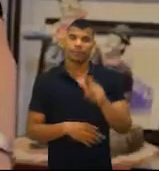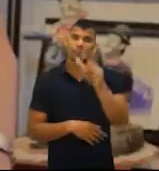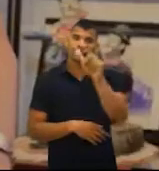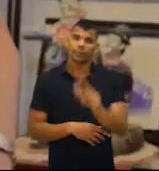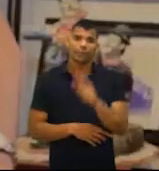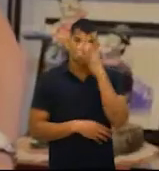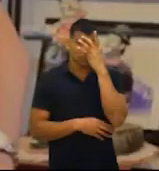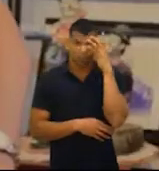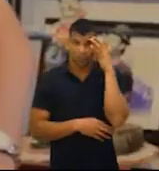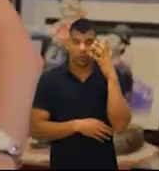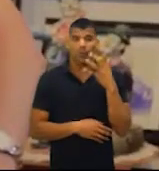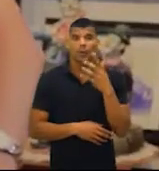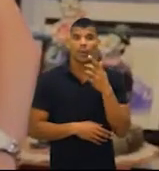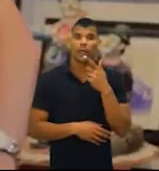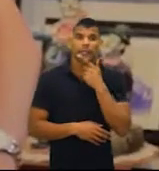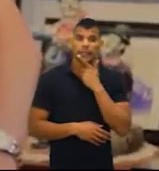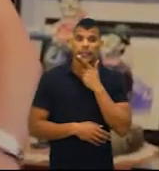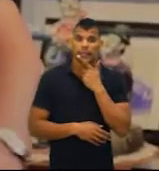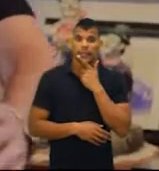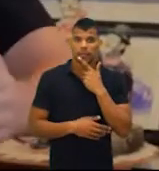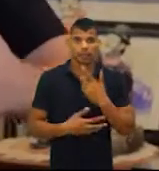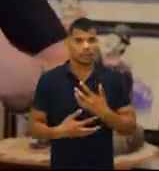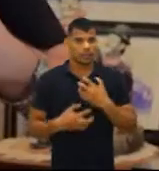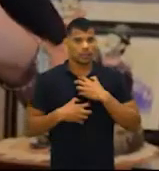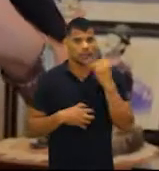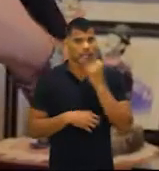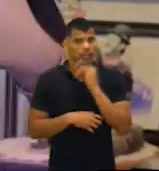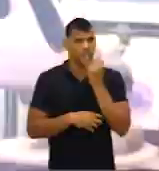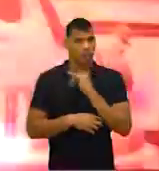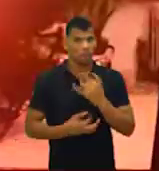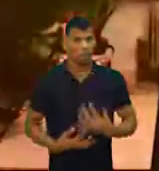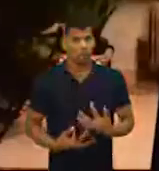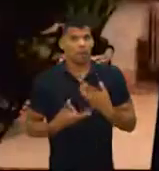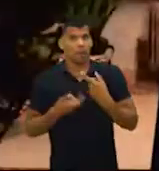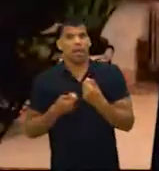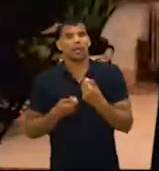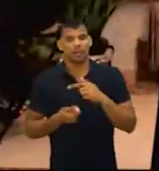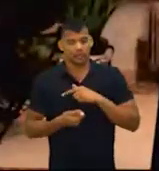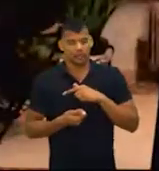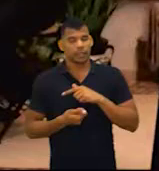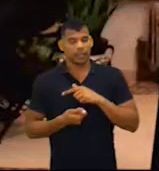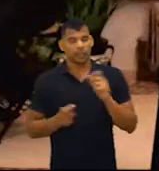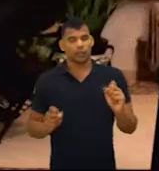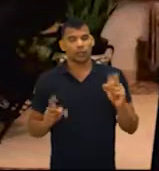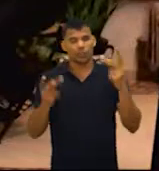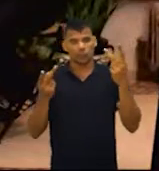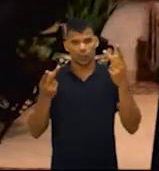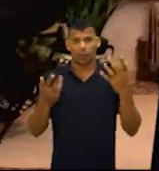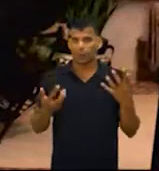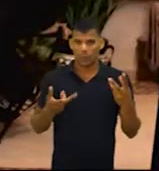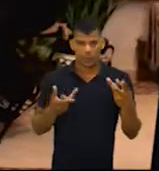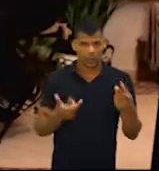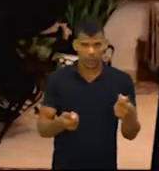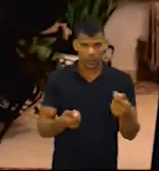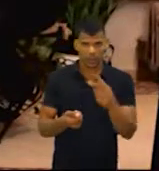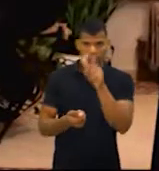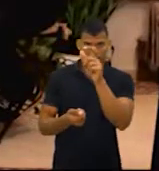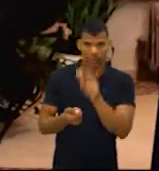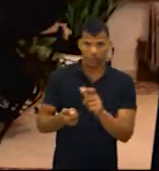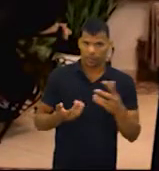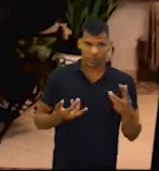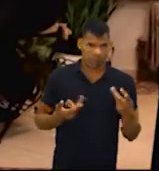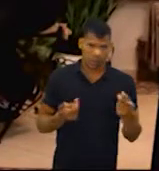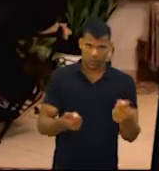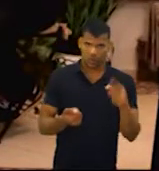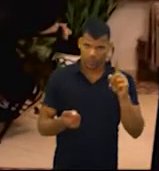eu esperei 40 anos para viver esse momento maravilhoso que eu estou vivendo aqui na sala da minha casa. Olha, foi uma